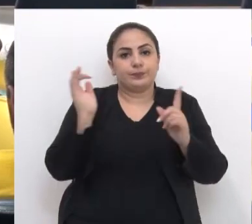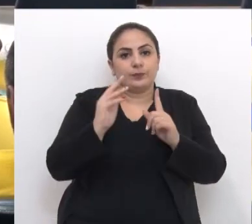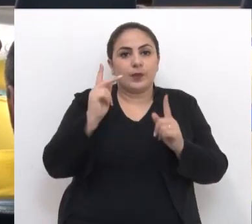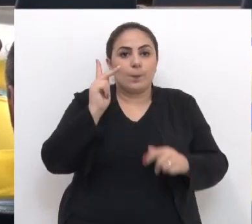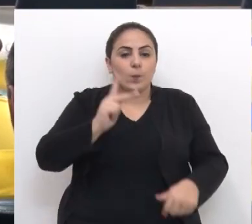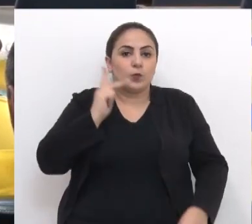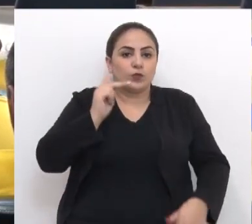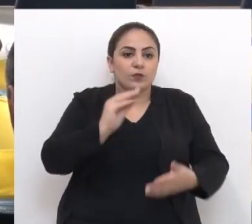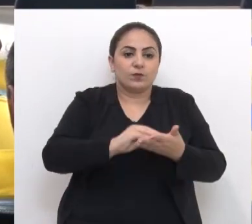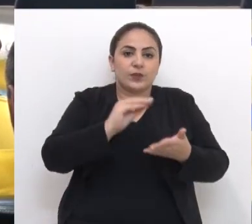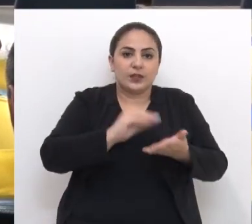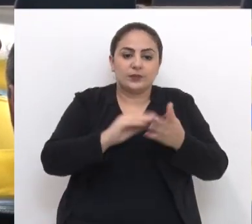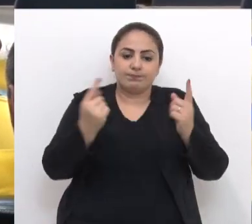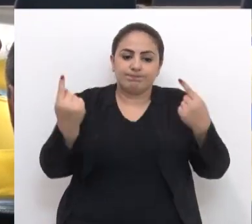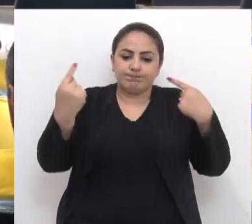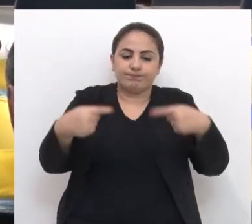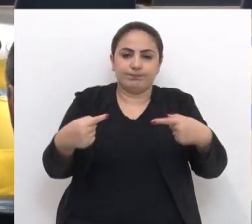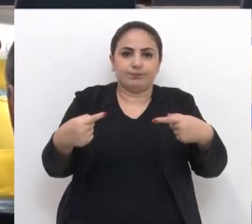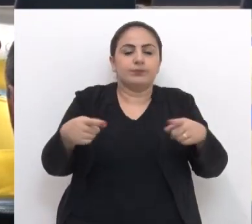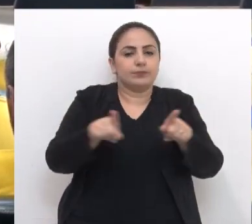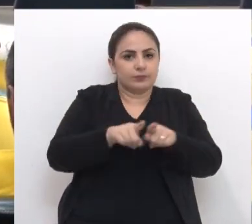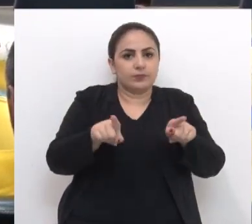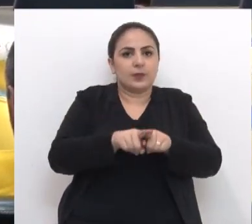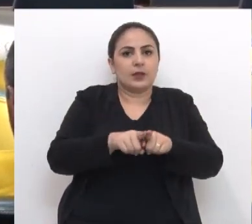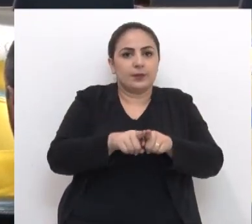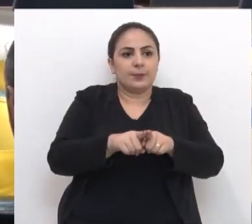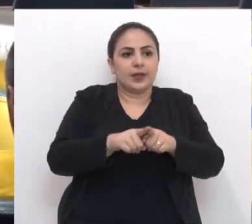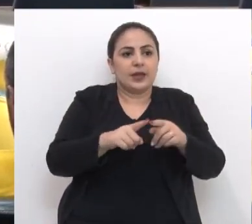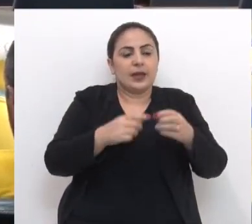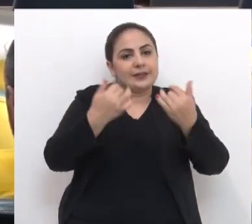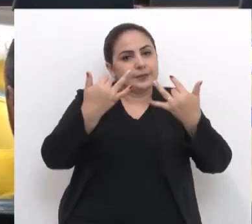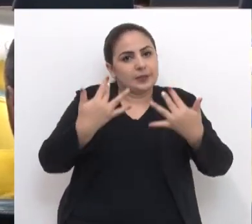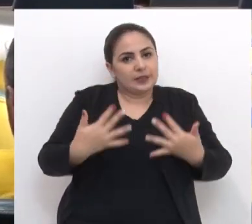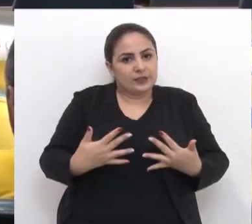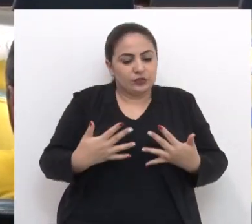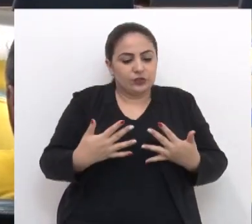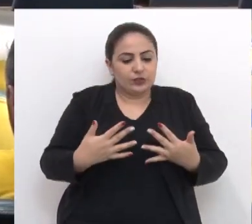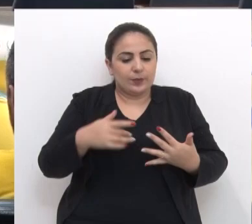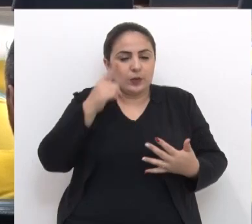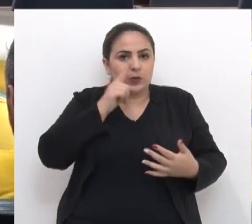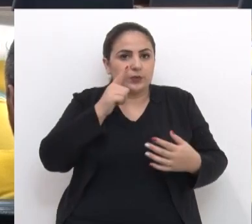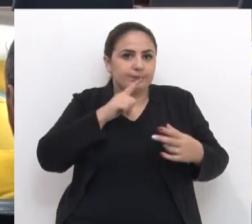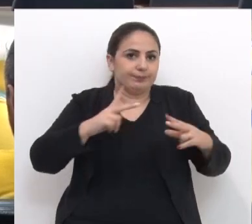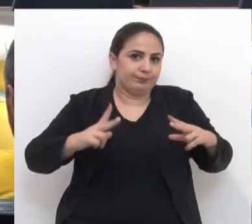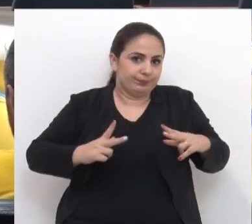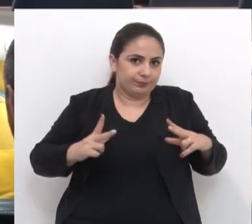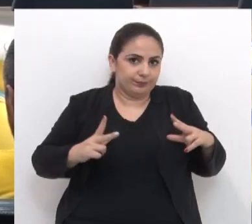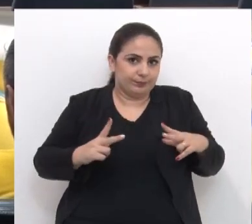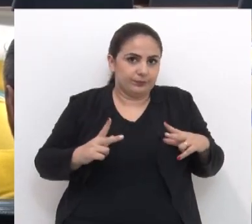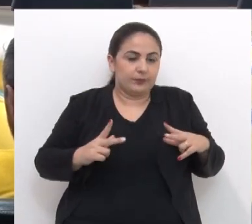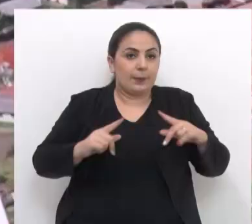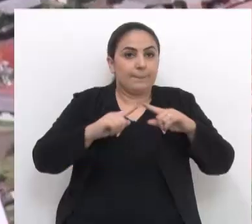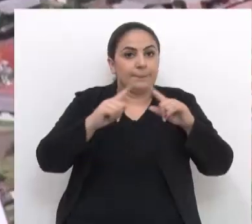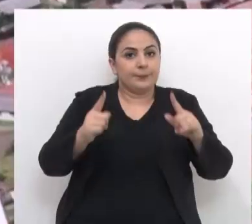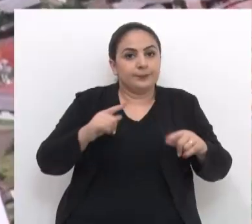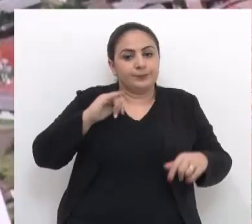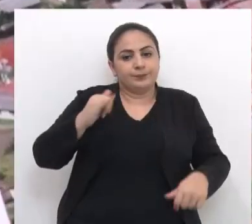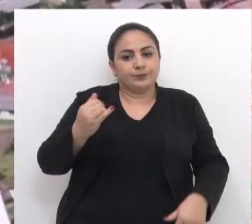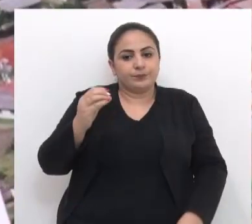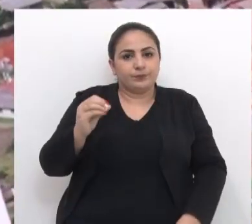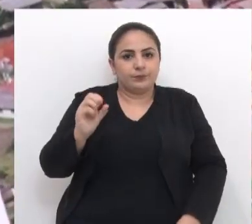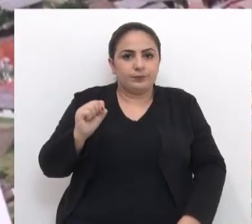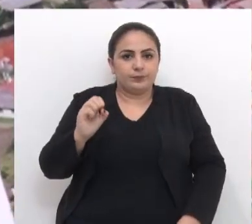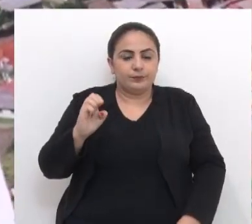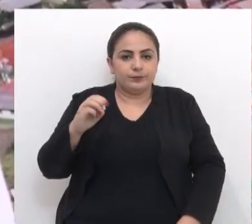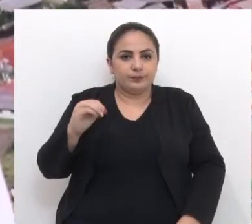influência política e a falta de competitividade também estão entre as justificativas para a privatização. Mas